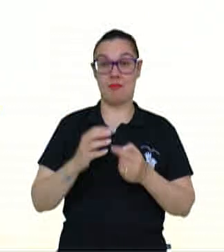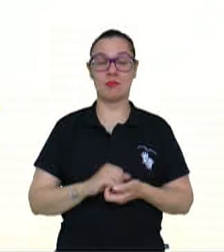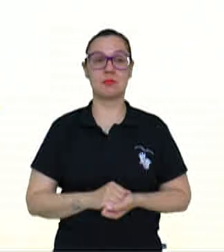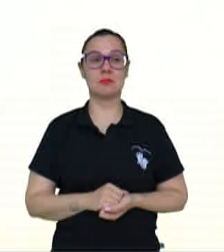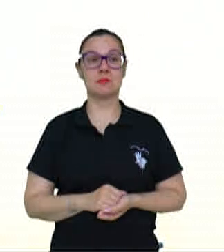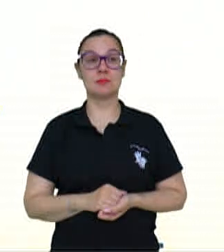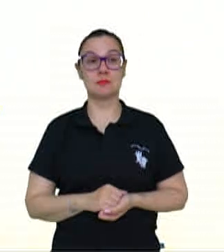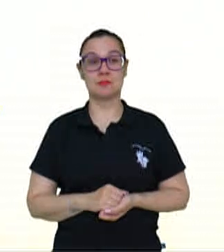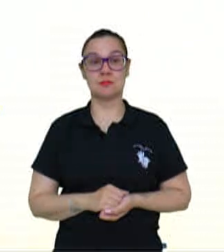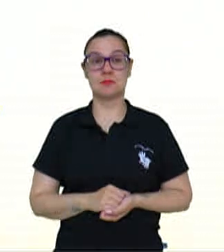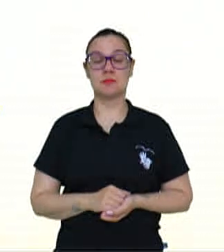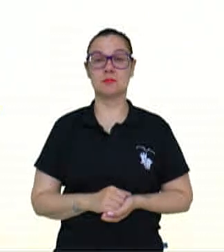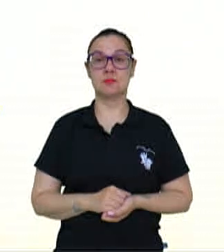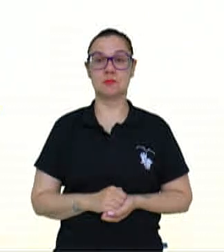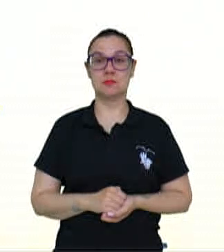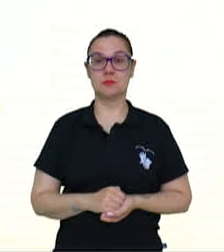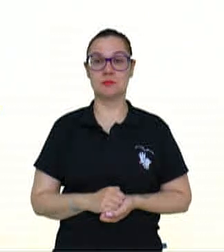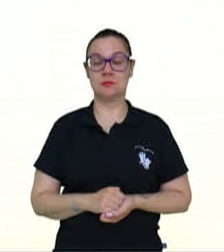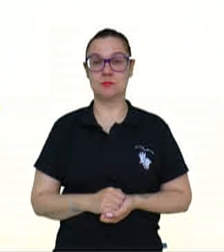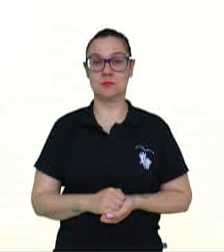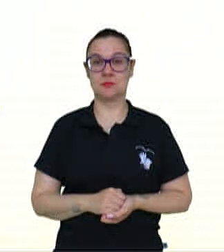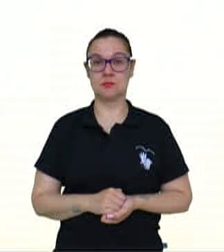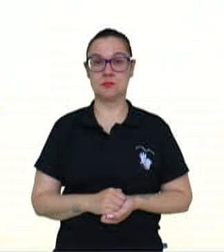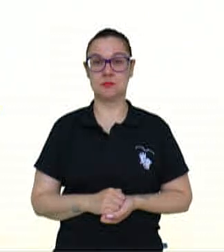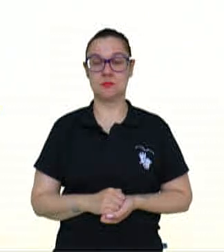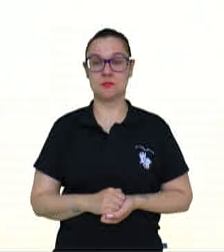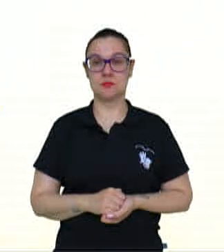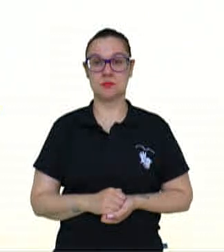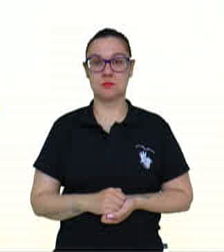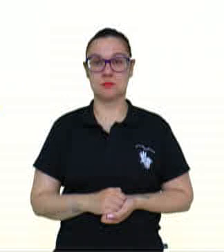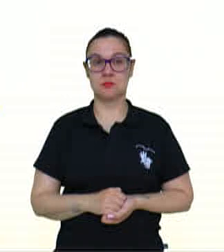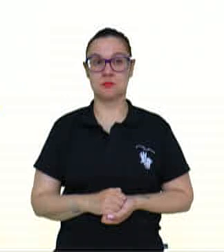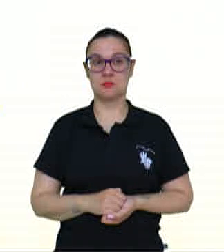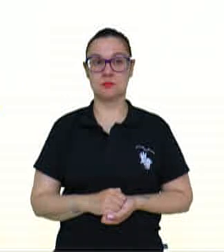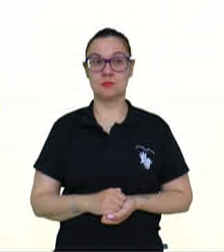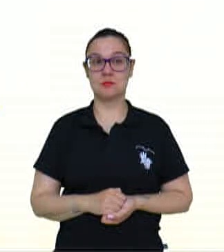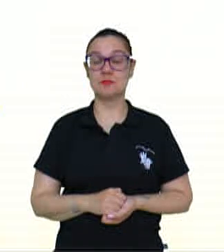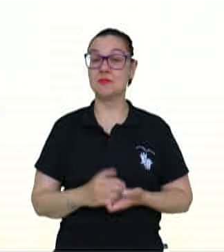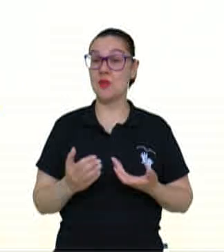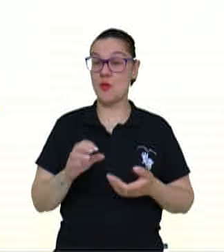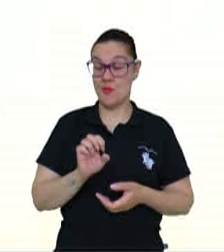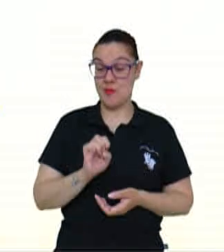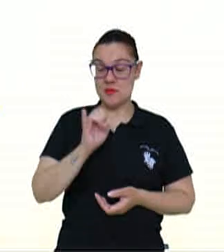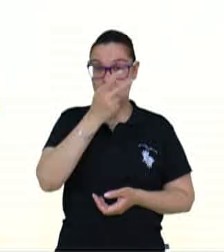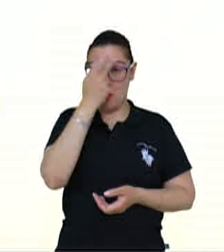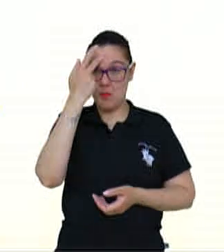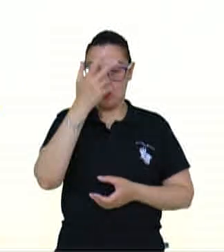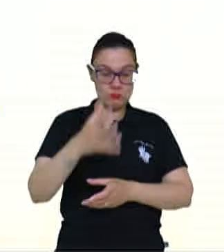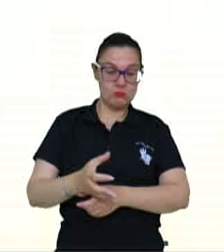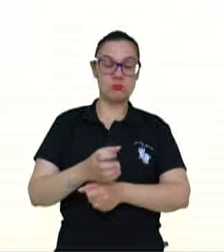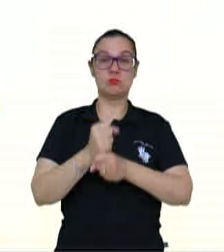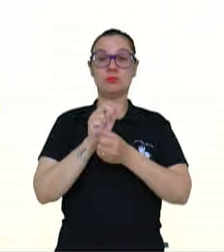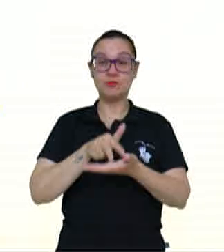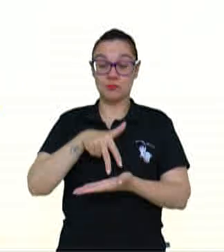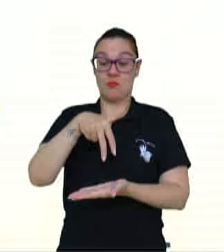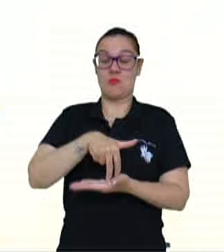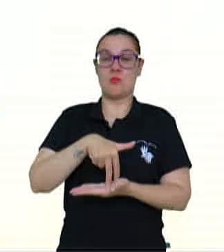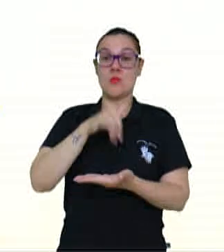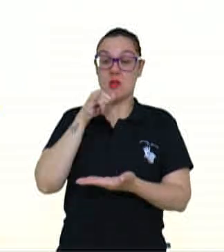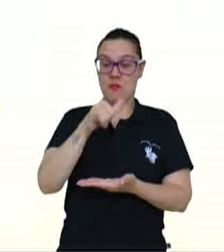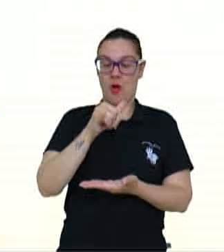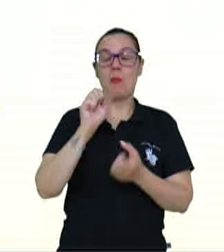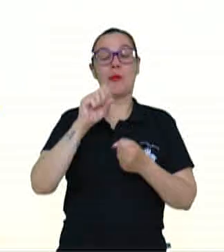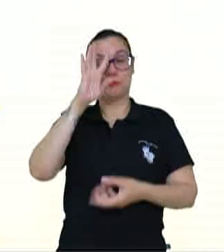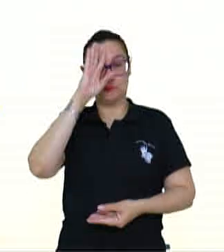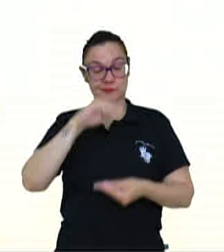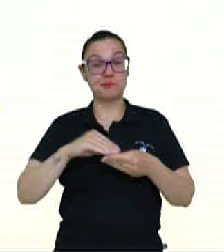mensagem. Pode afetar a forma em que o receptor assimila a mensagem. Se a pessoa não passa segurança nessa mensagem, ela pode ser mal